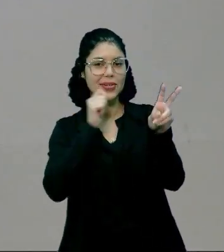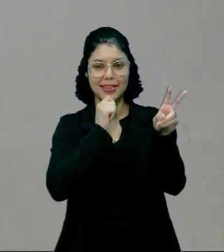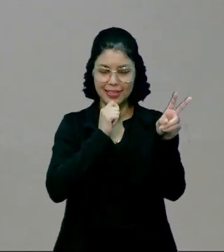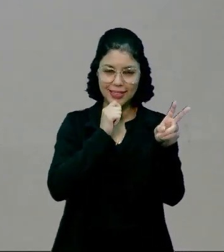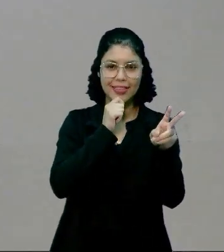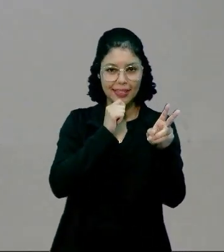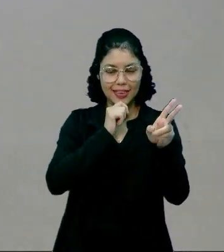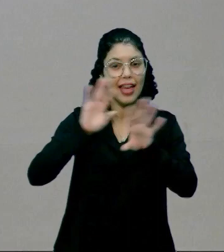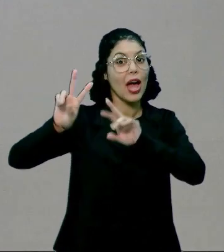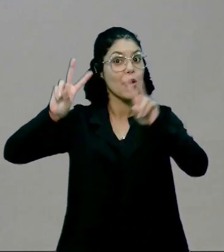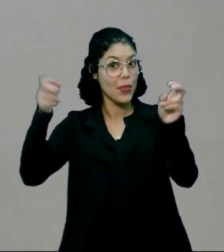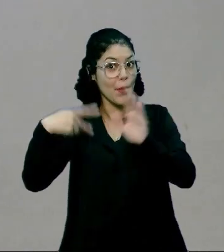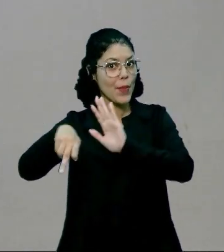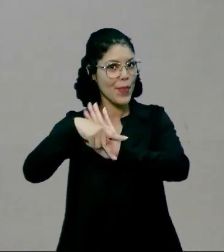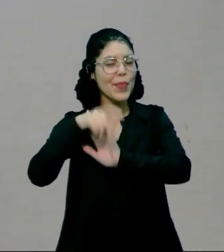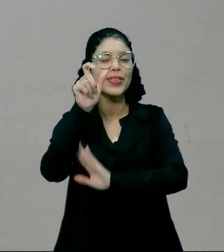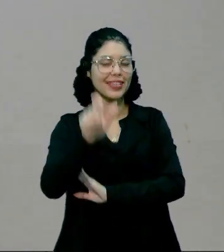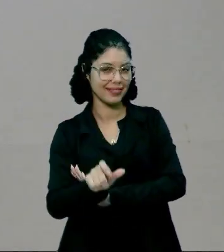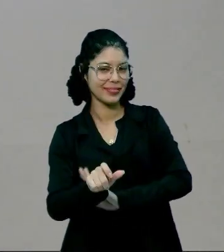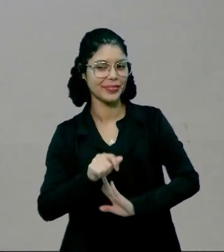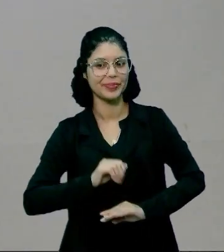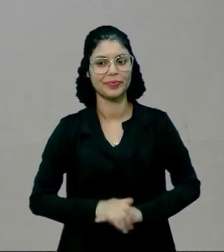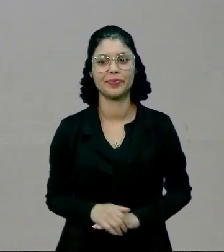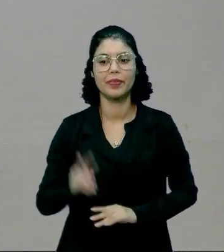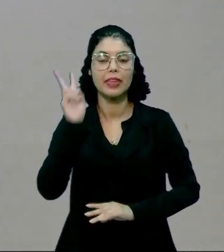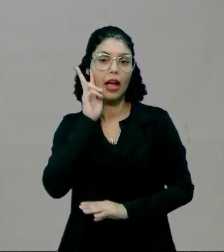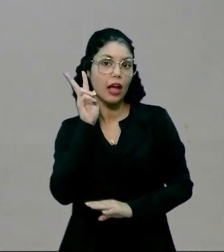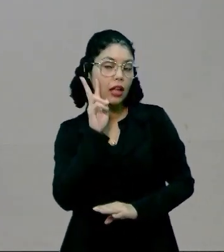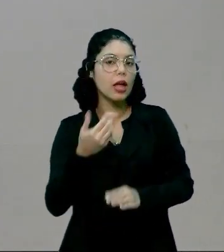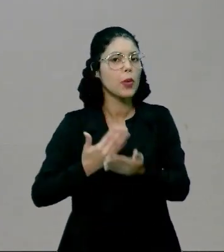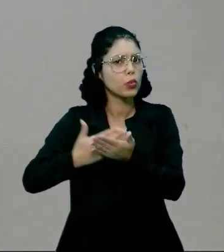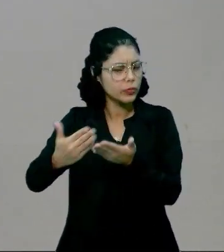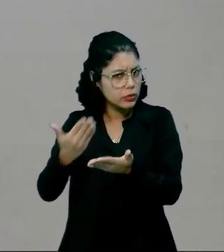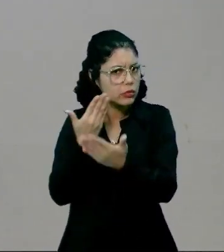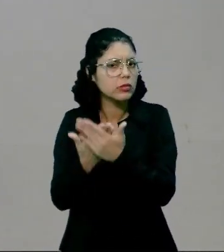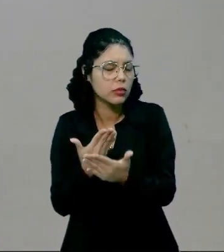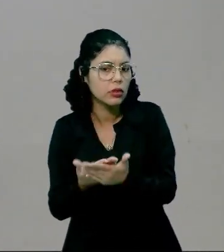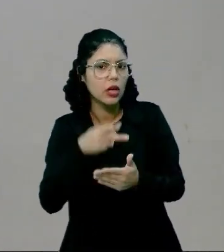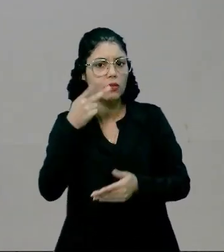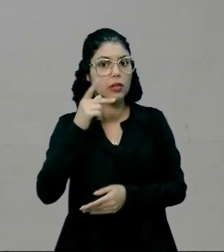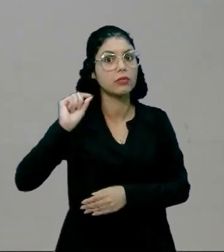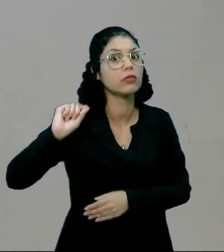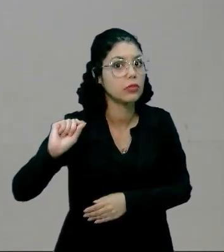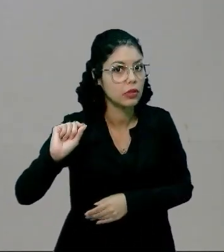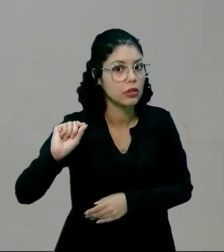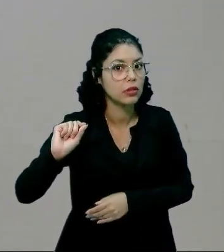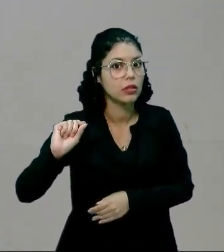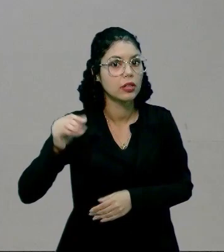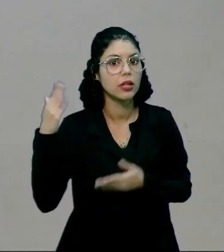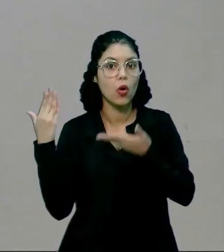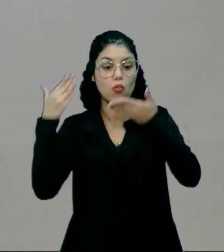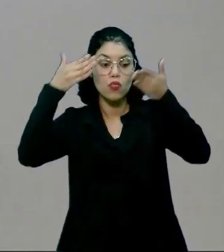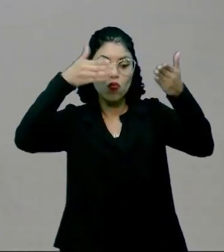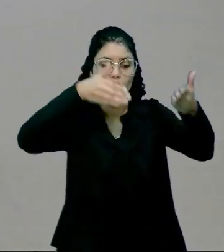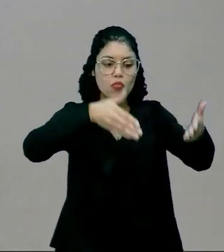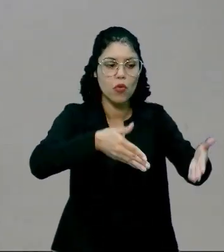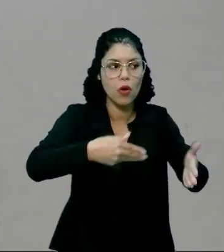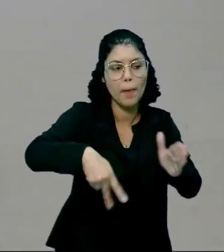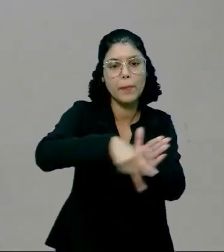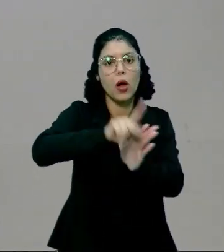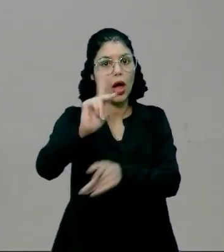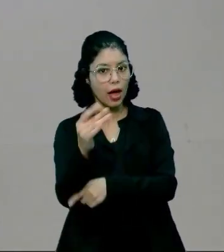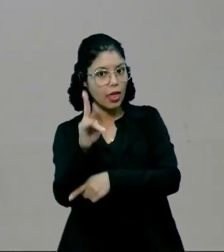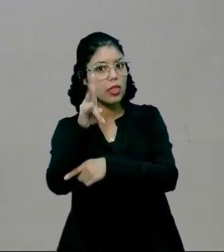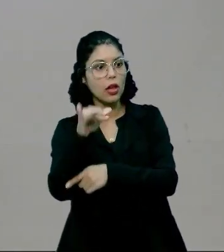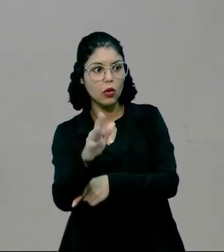temáticas abordadas pelo autor. Então, lembra que lá no início da aula eu falava que a gente daria enfoque aqui nos heterônimos